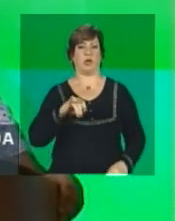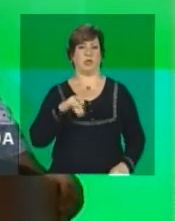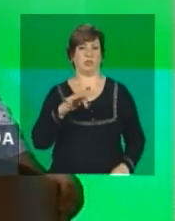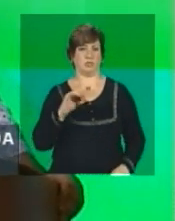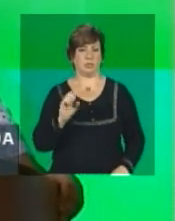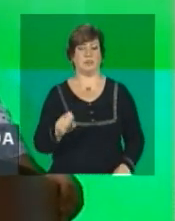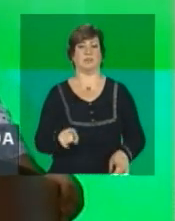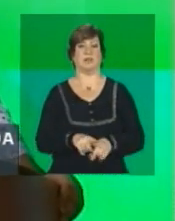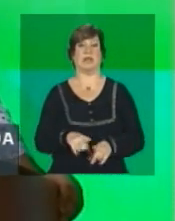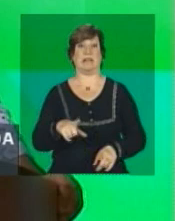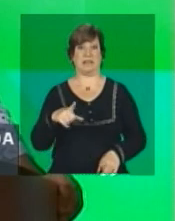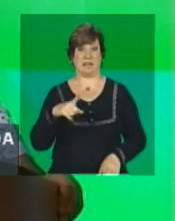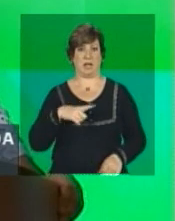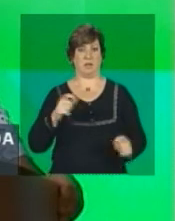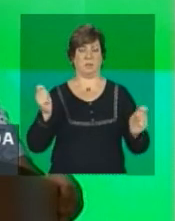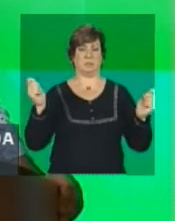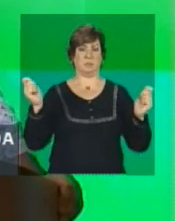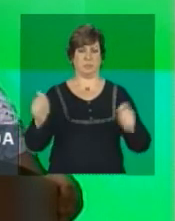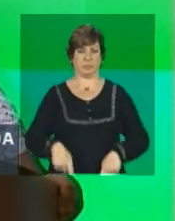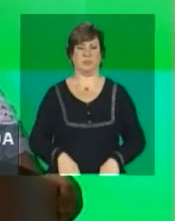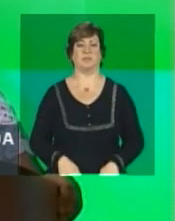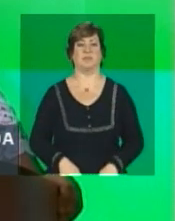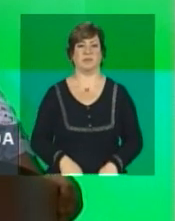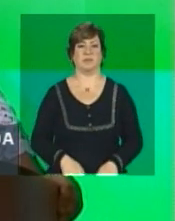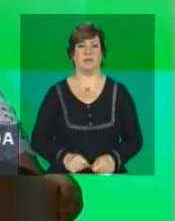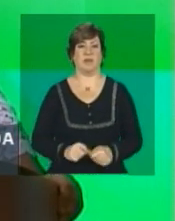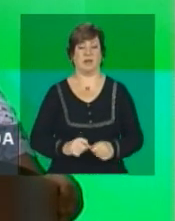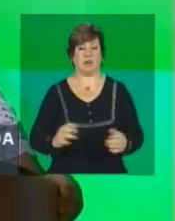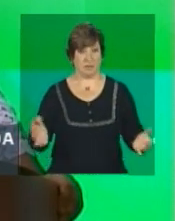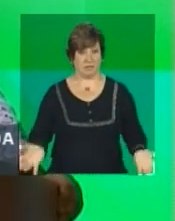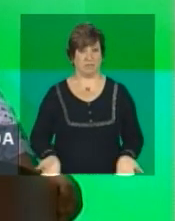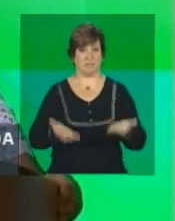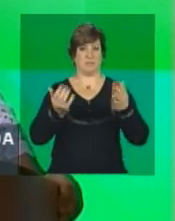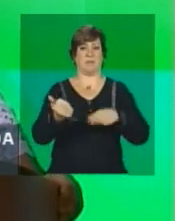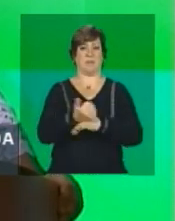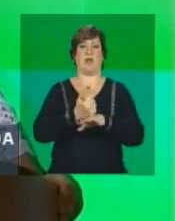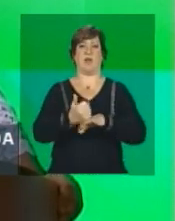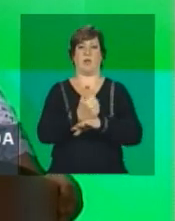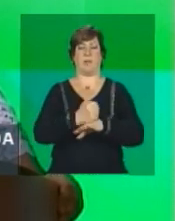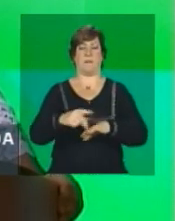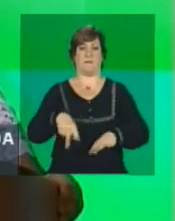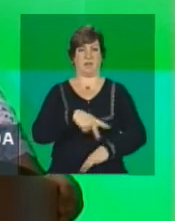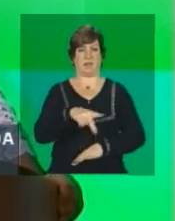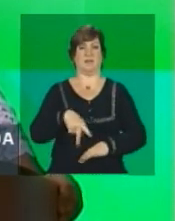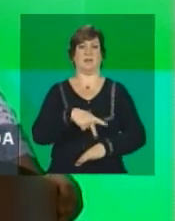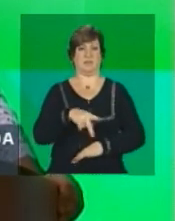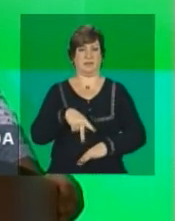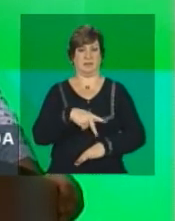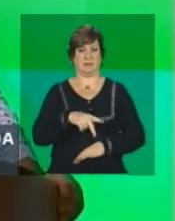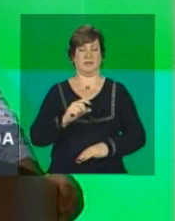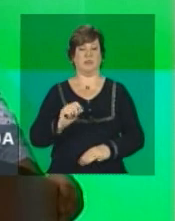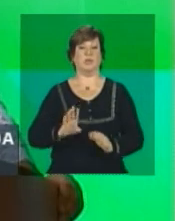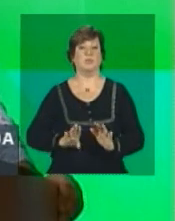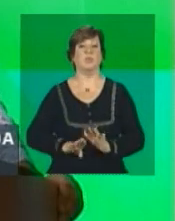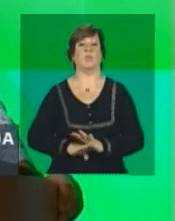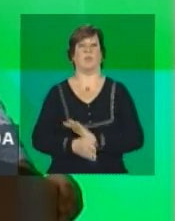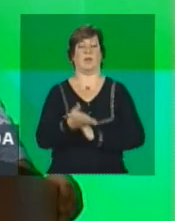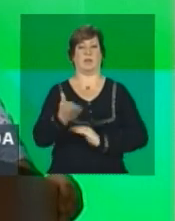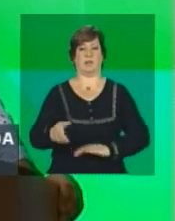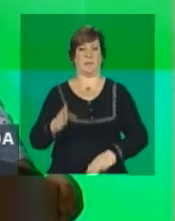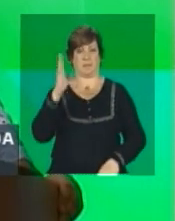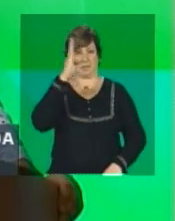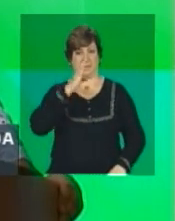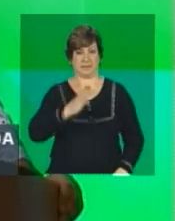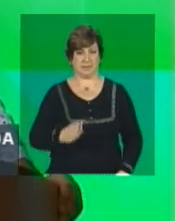o poder de elevar a condição do nosso país de torná-lo